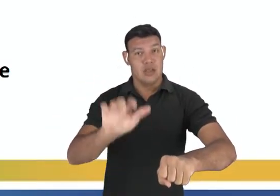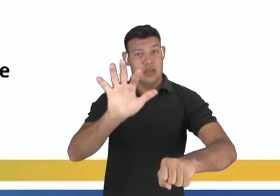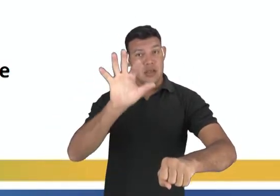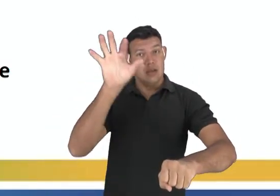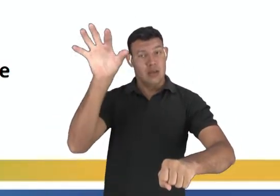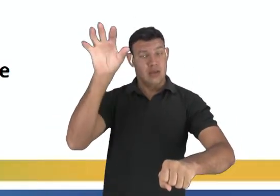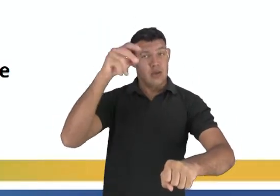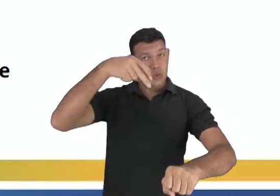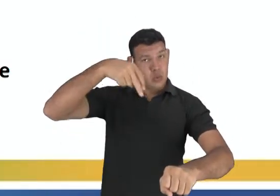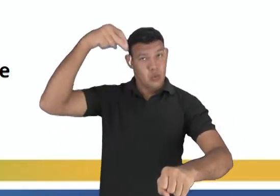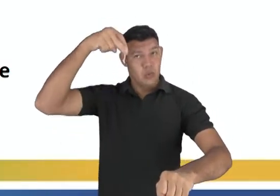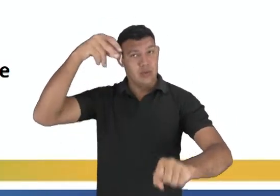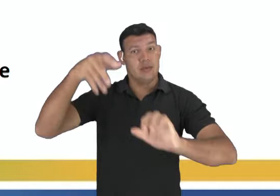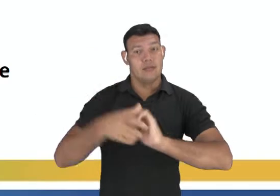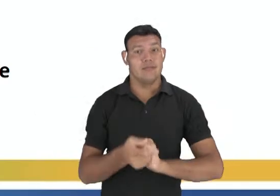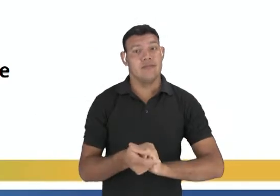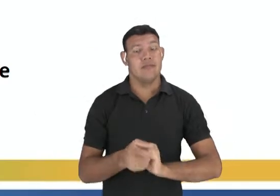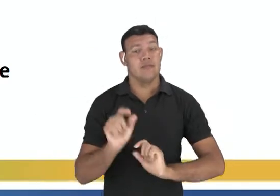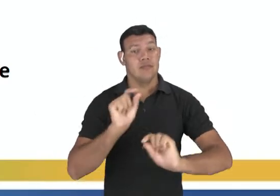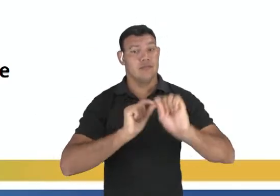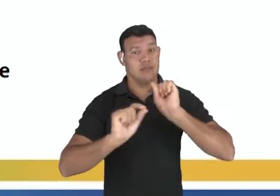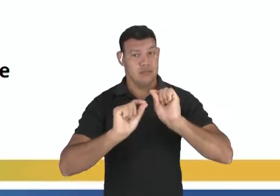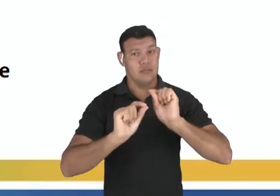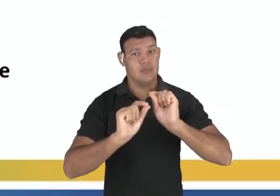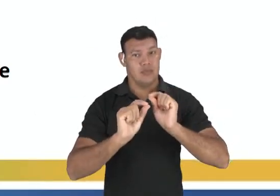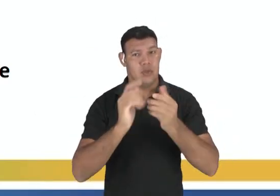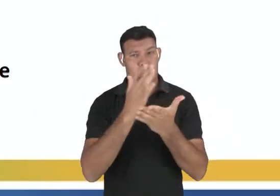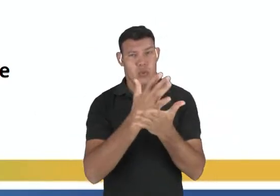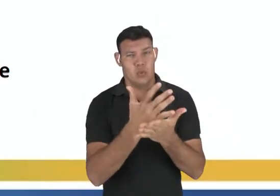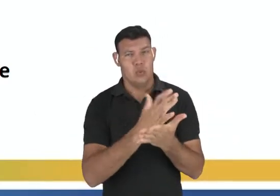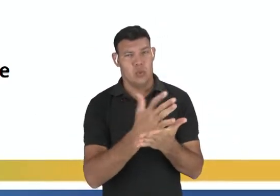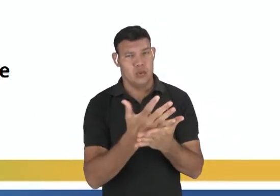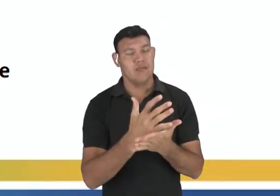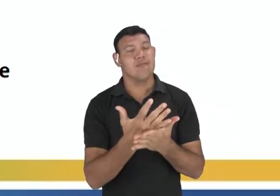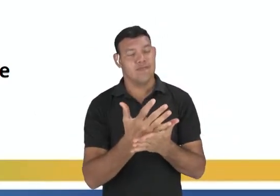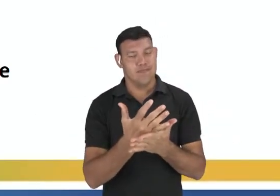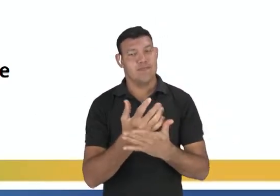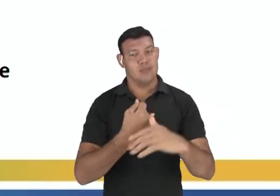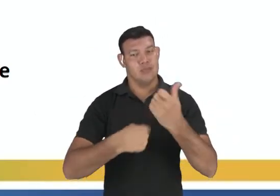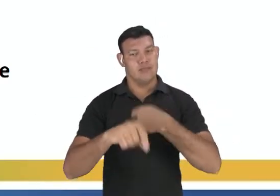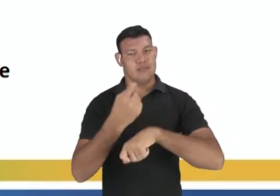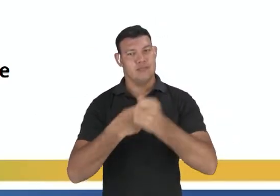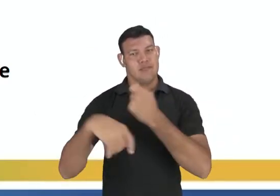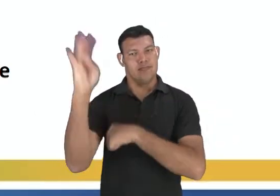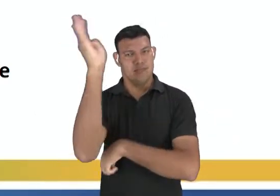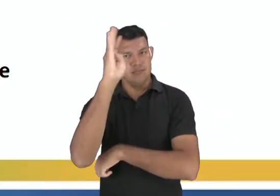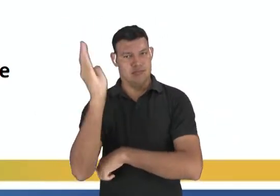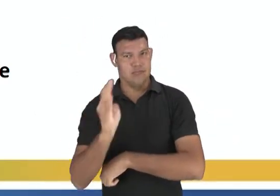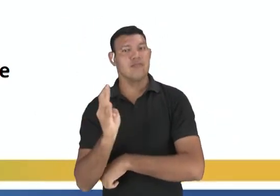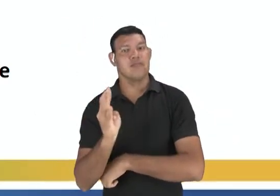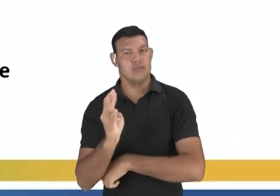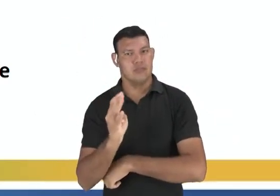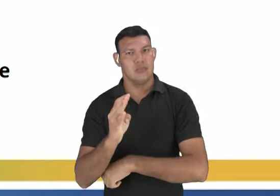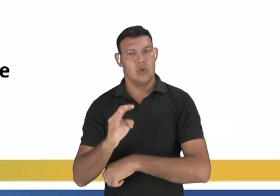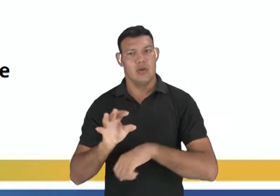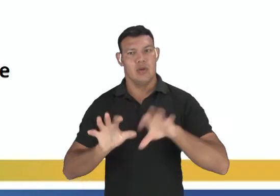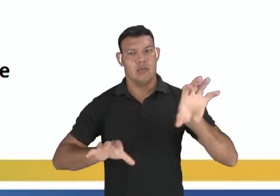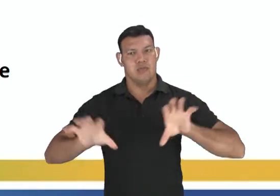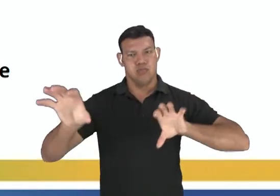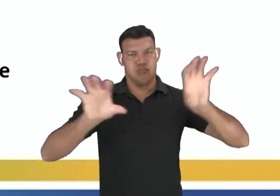intenso. Essa região tornou-se fronteira econômica do país, pois a demanda por novas áreas